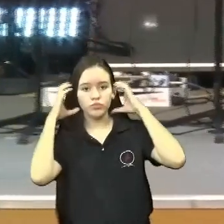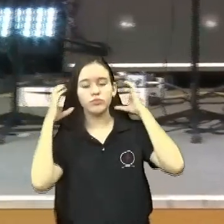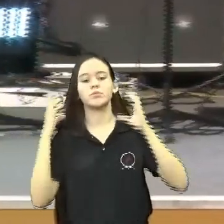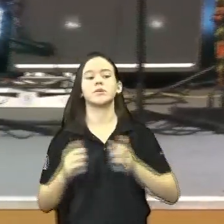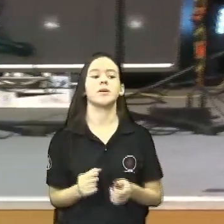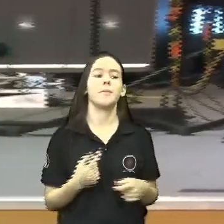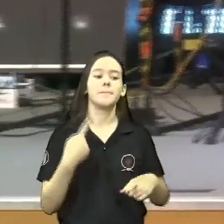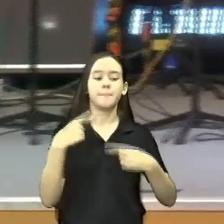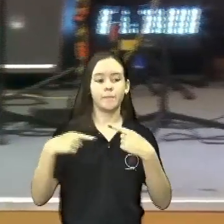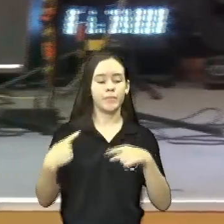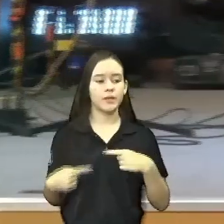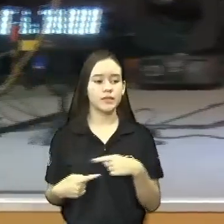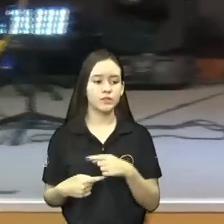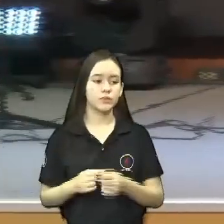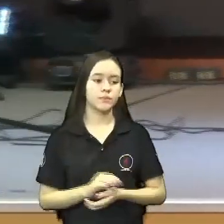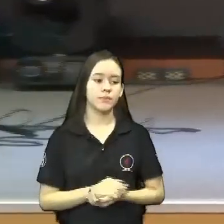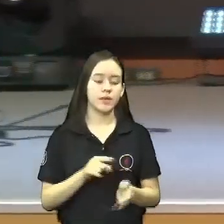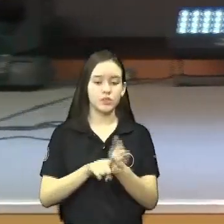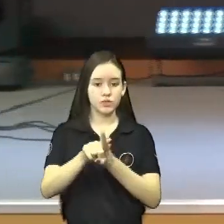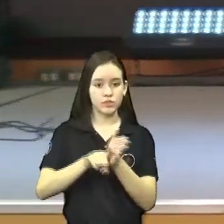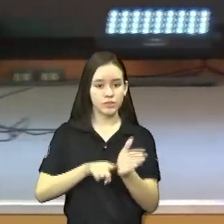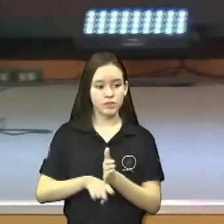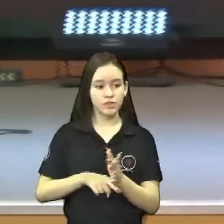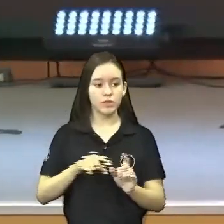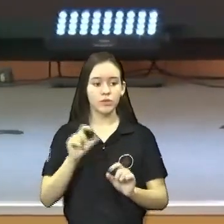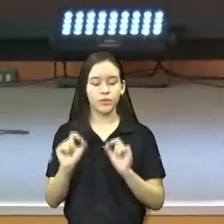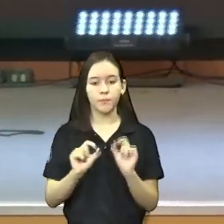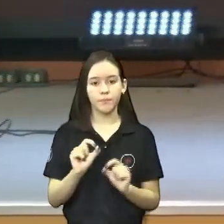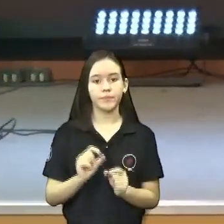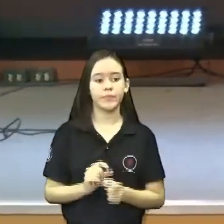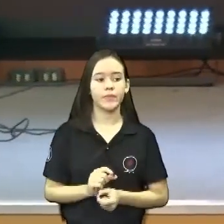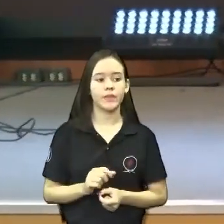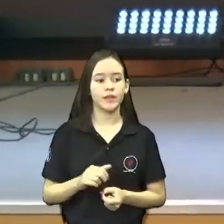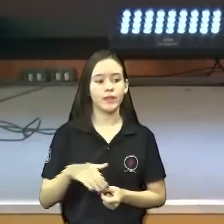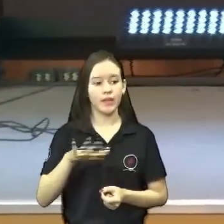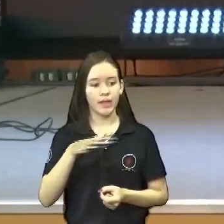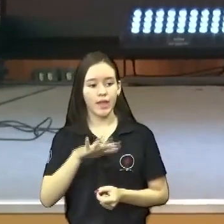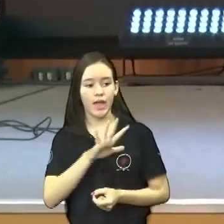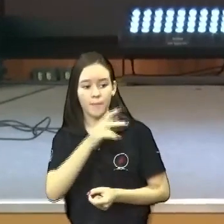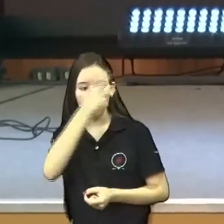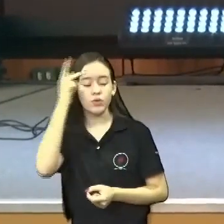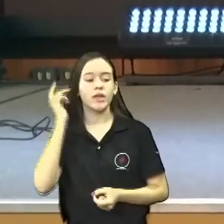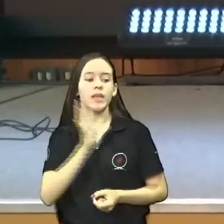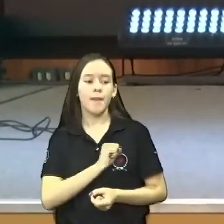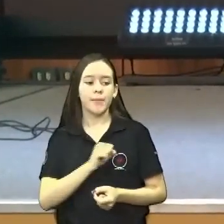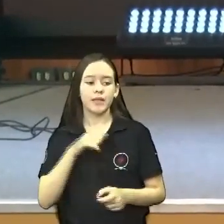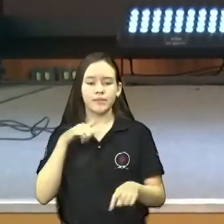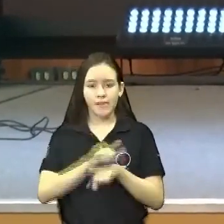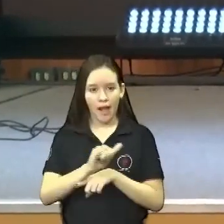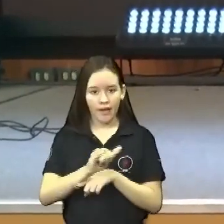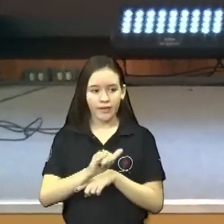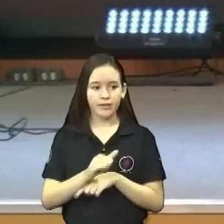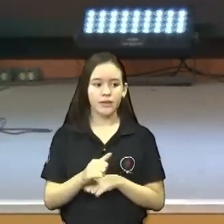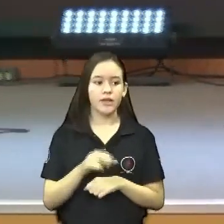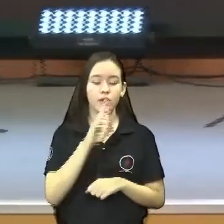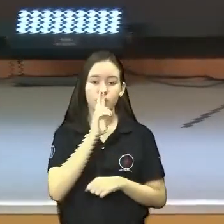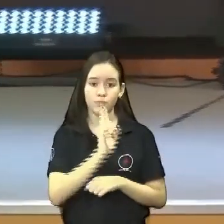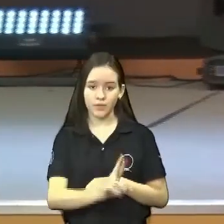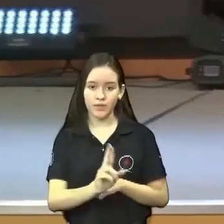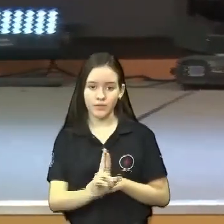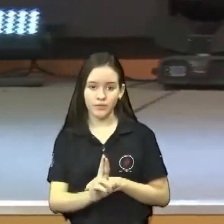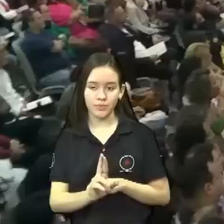a pesquisa até chegar o debate era assim quem ama trai resultado da pesquisa